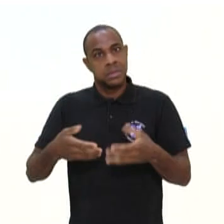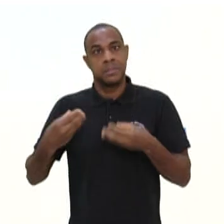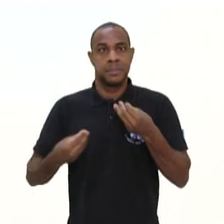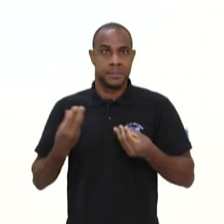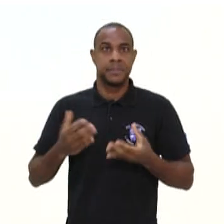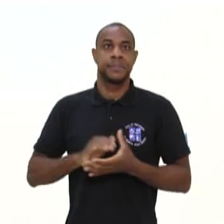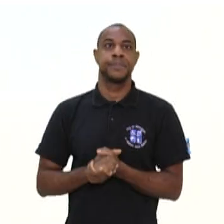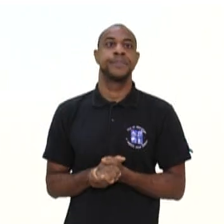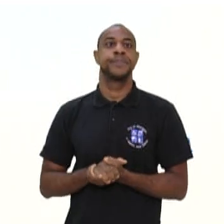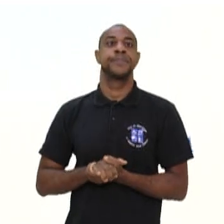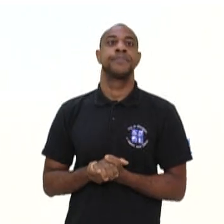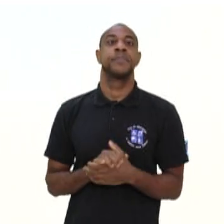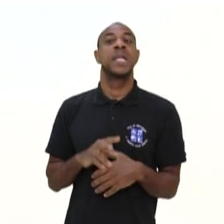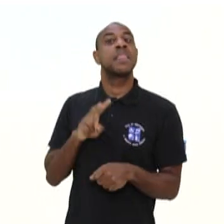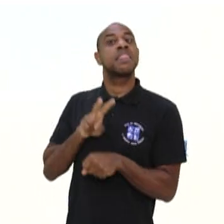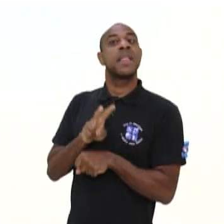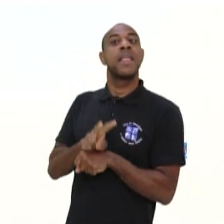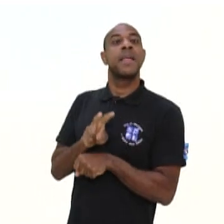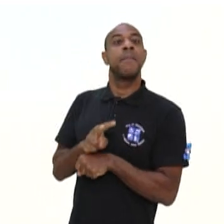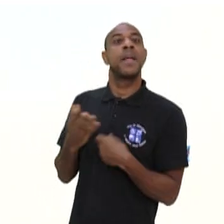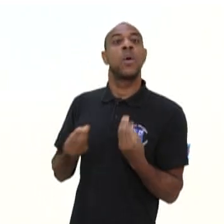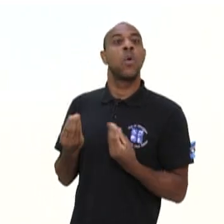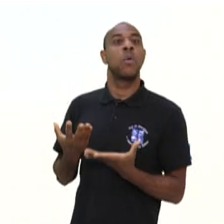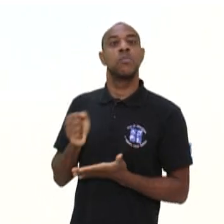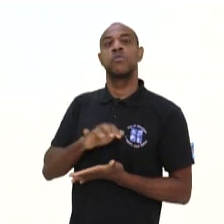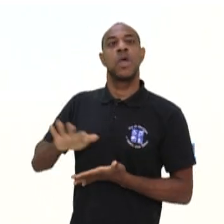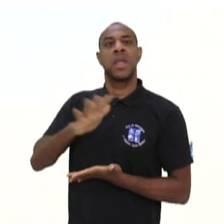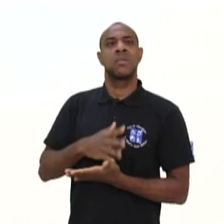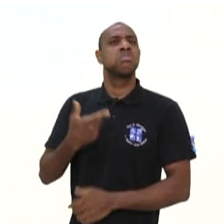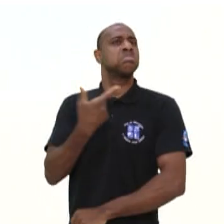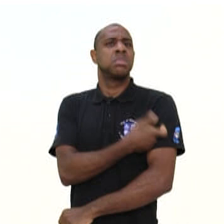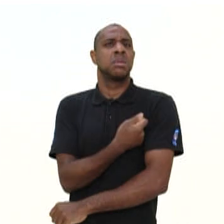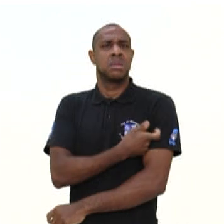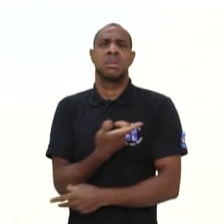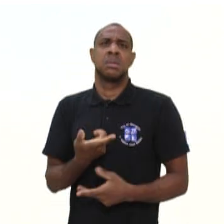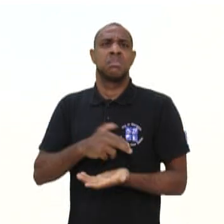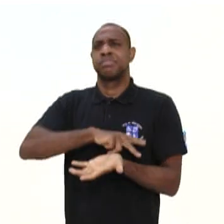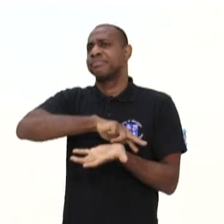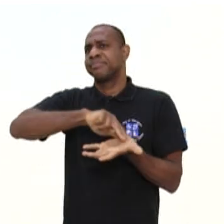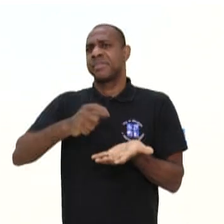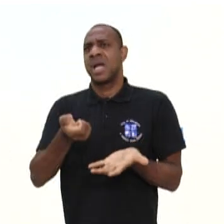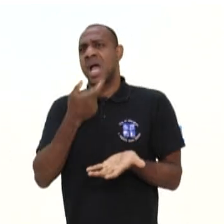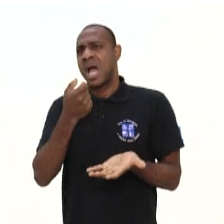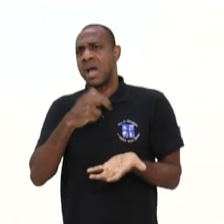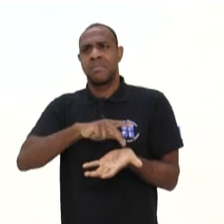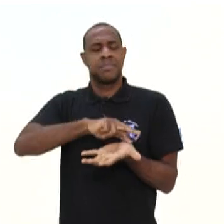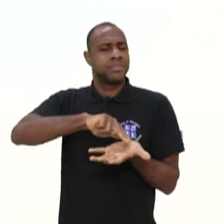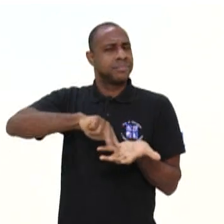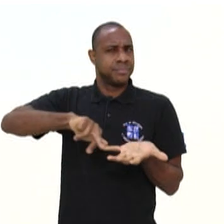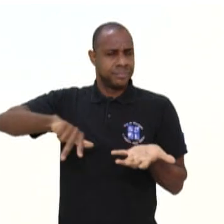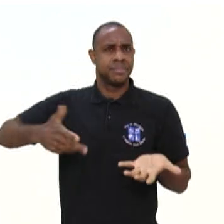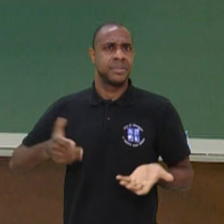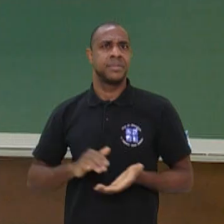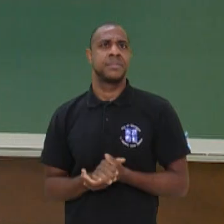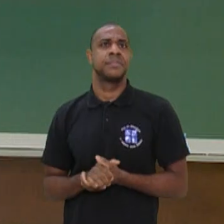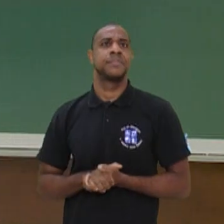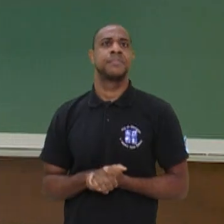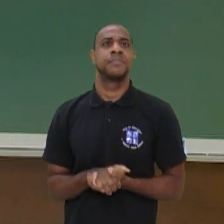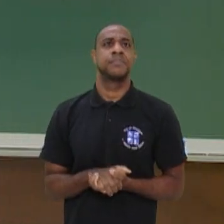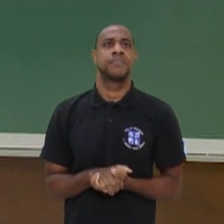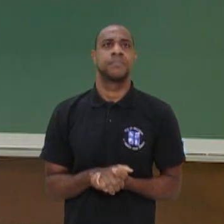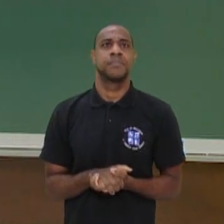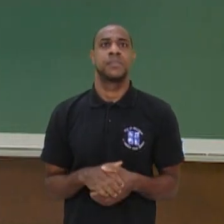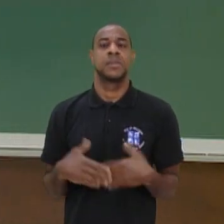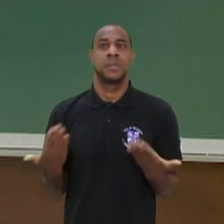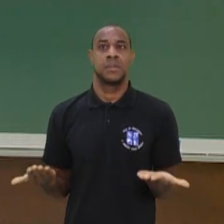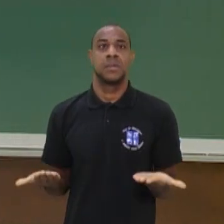combinada. Tratamentos em geral, antibióticos, antivirais, corticoides, analgésicos, etc.